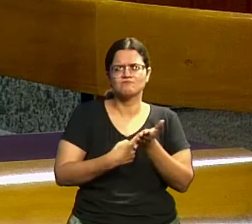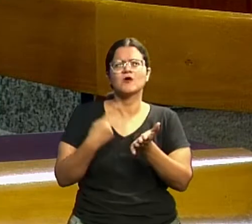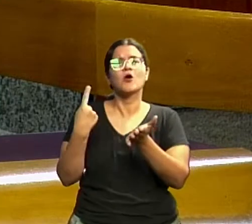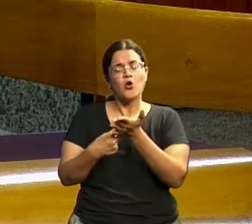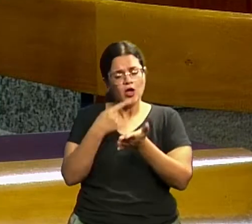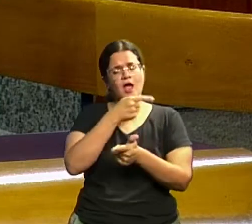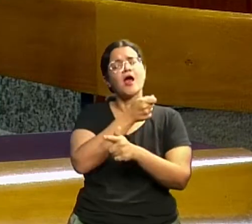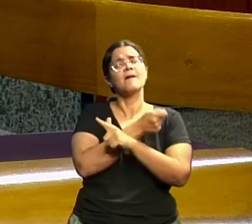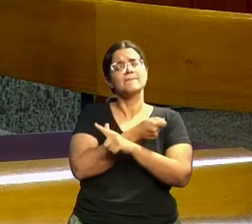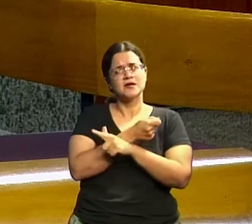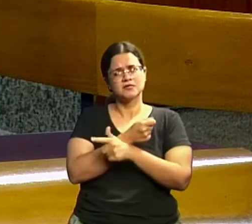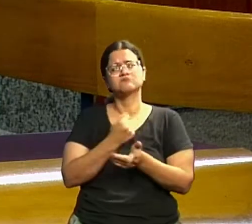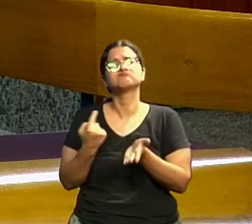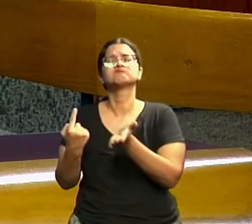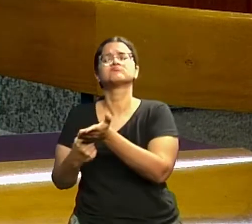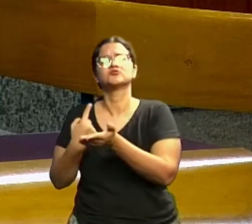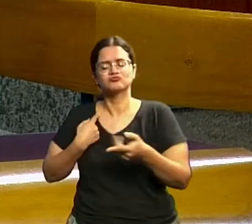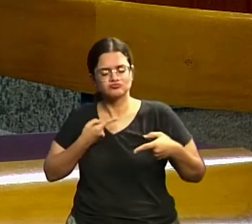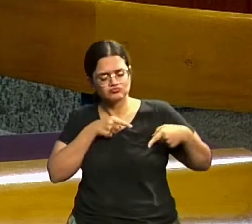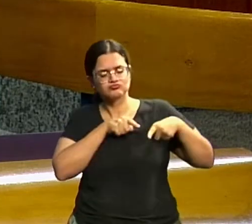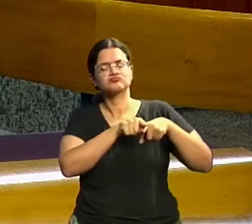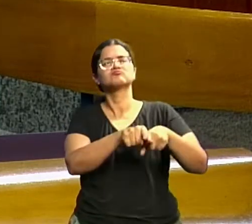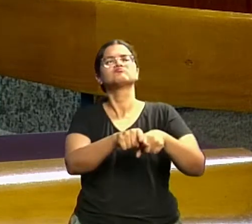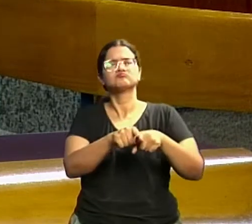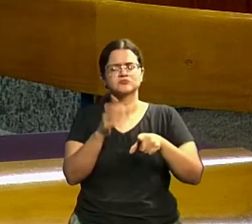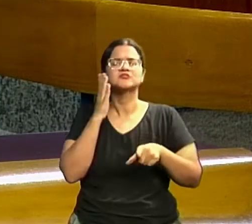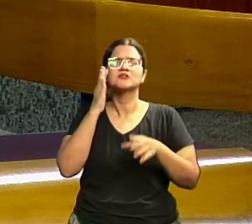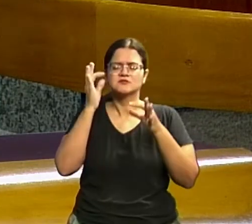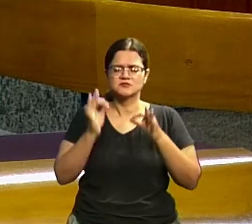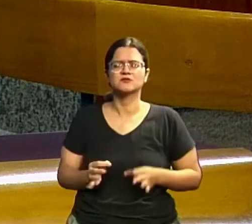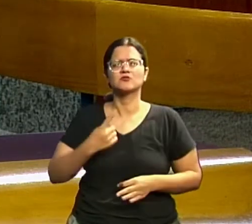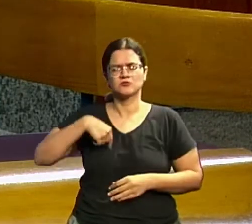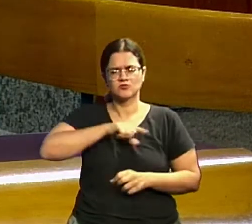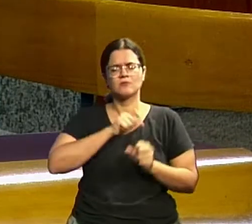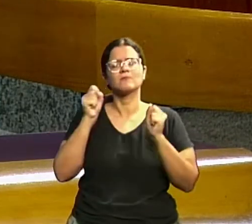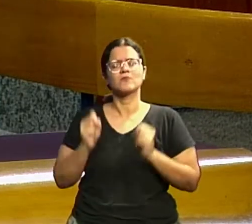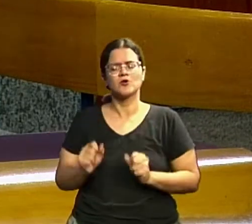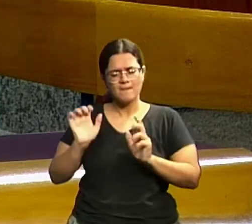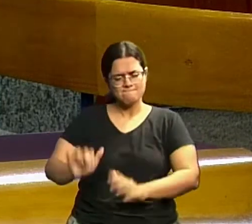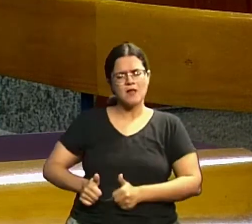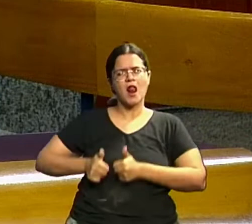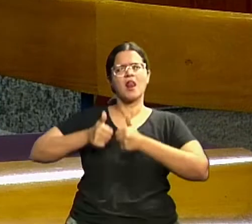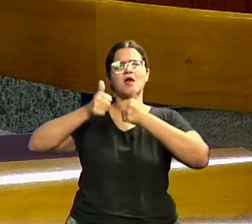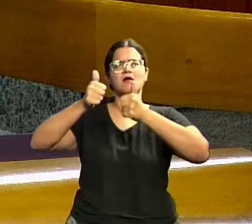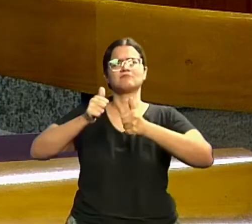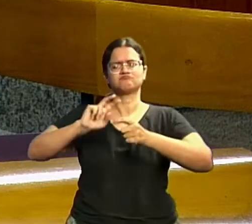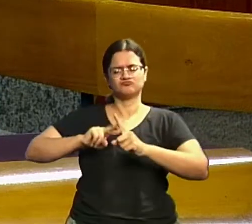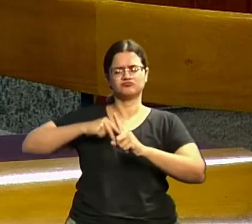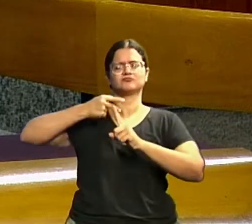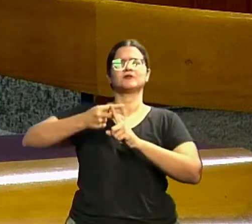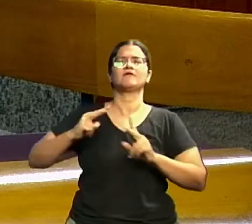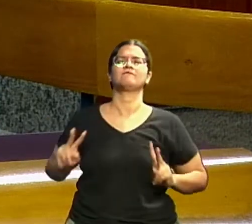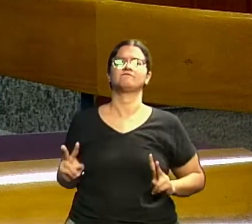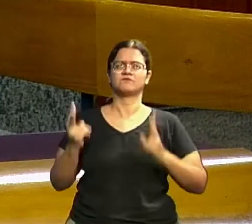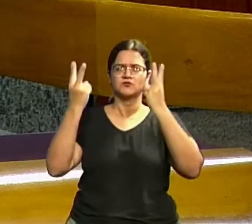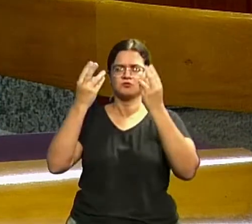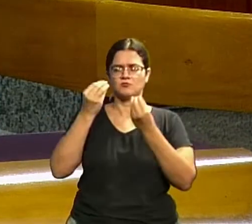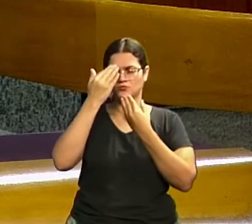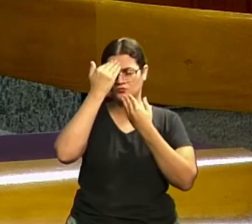com a Aparecida de Goiânia. Juntos nós com certeza podemos fazer muito mais e chegar muito além. Muito